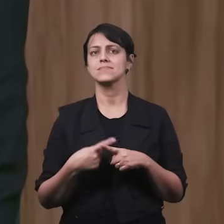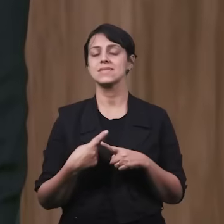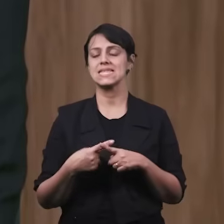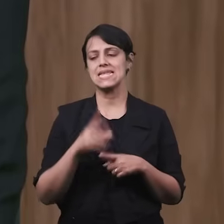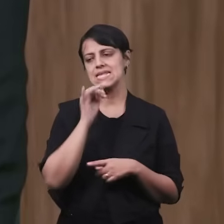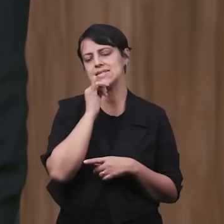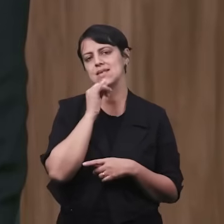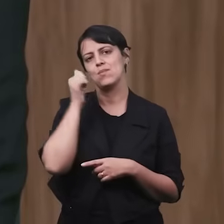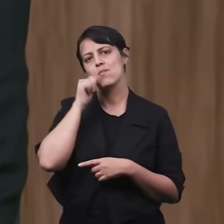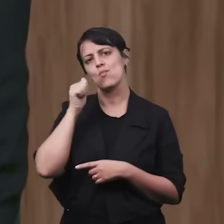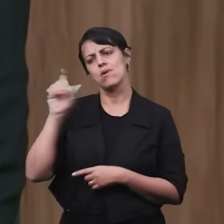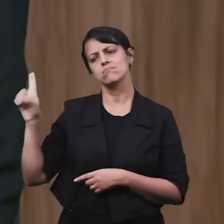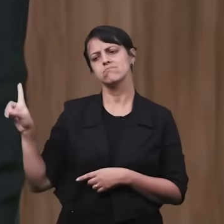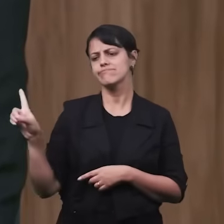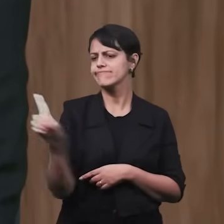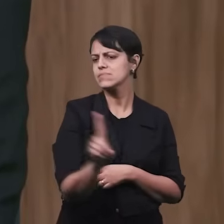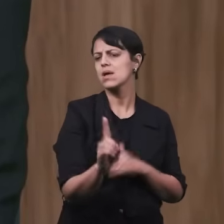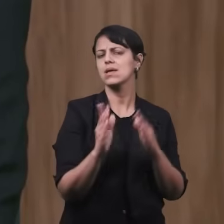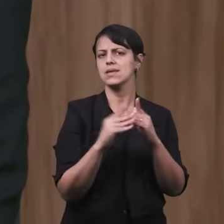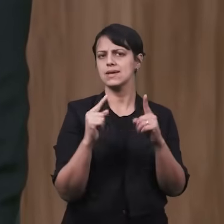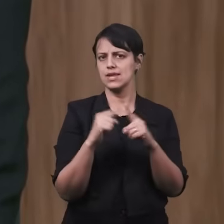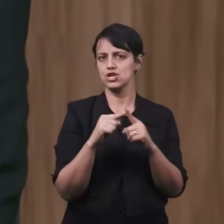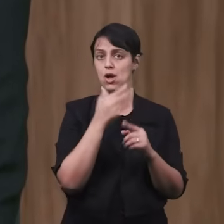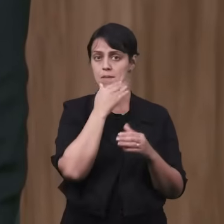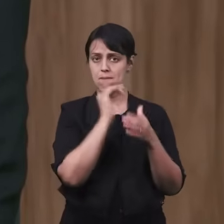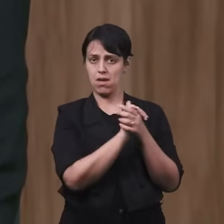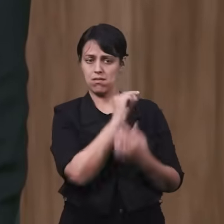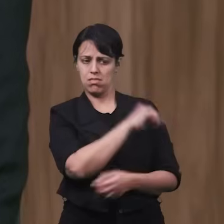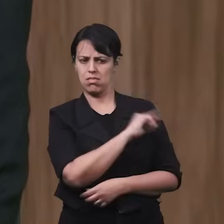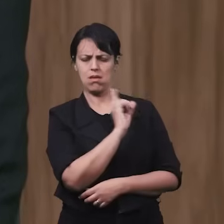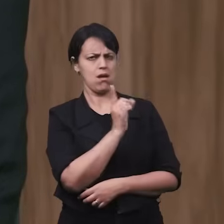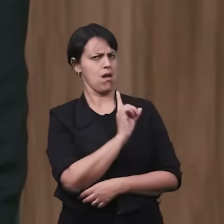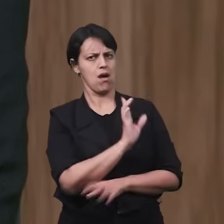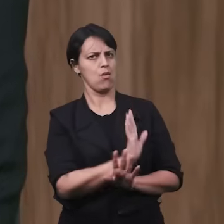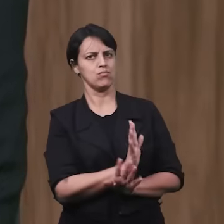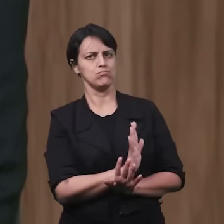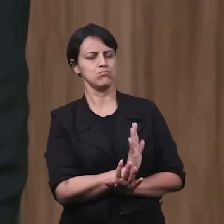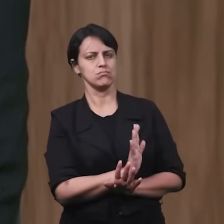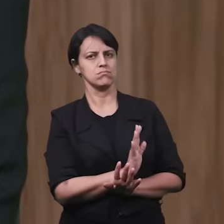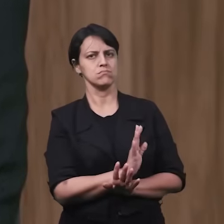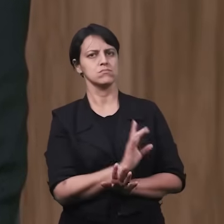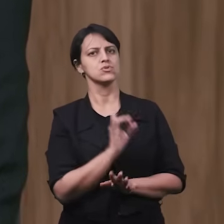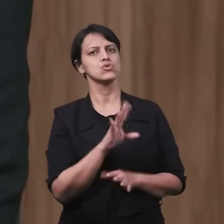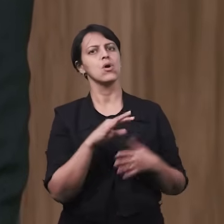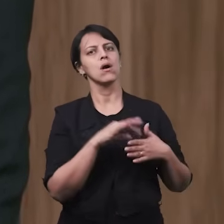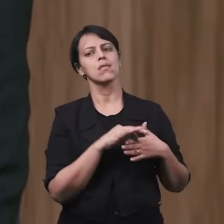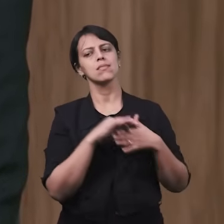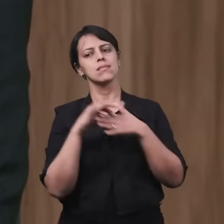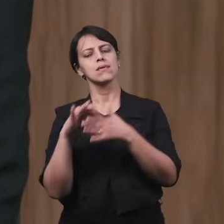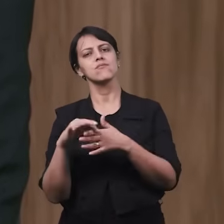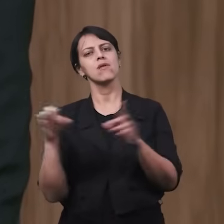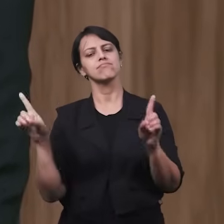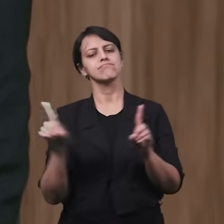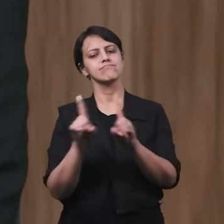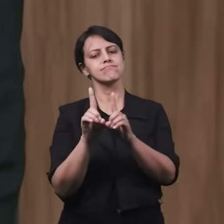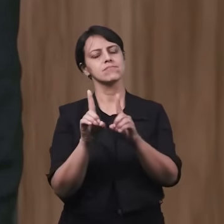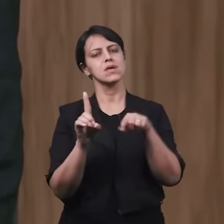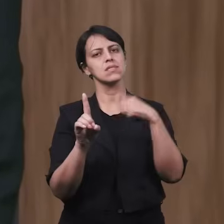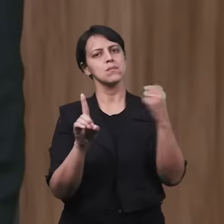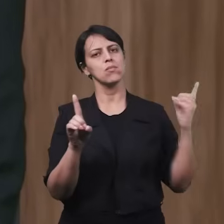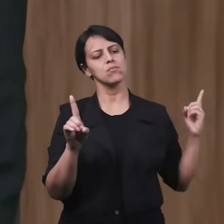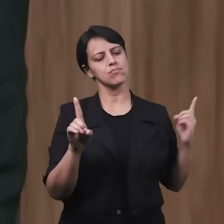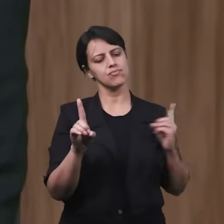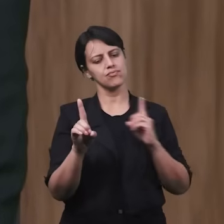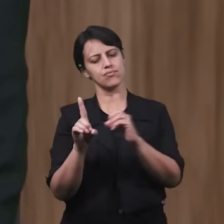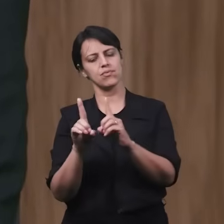parecida, que ela ia à igreja, ele não era da igreja, não era convertido, levava ela e depois buscava, depois do